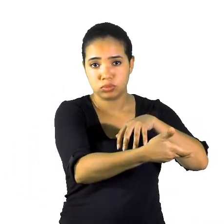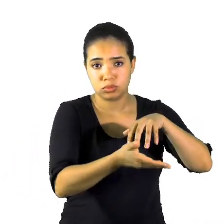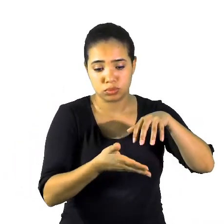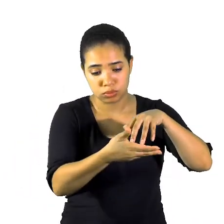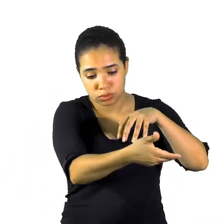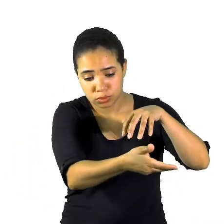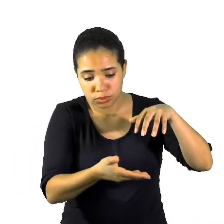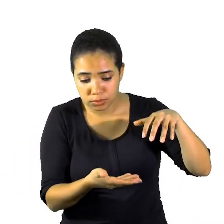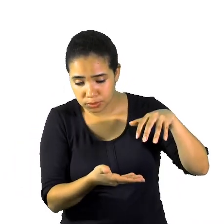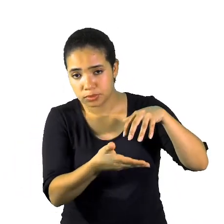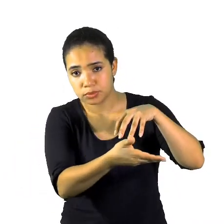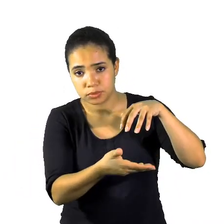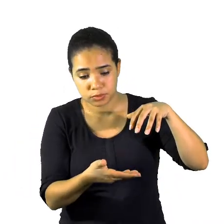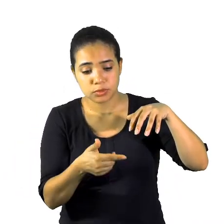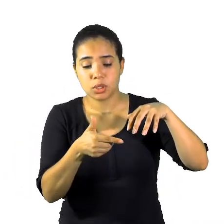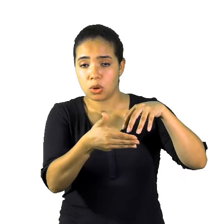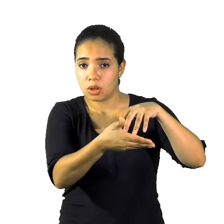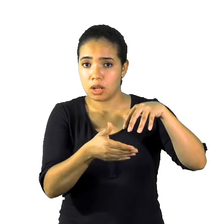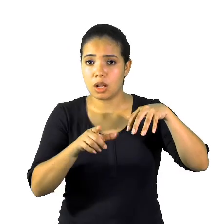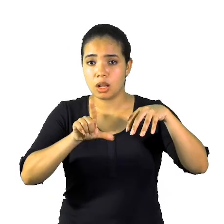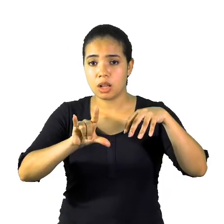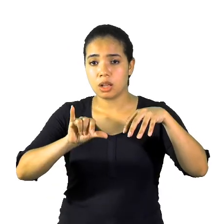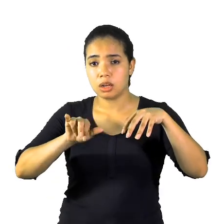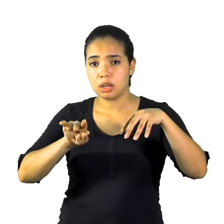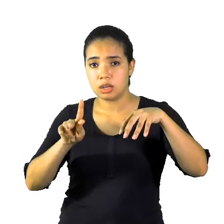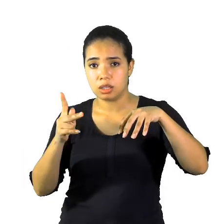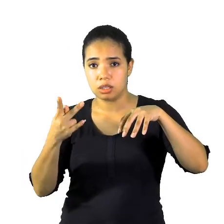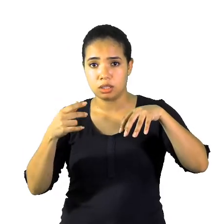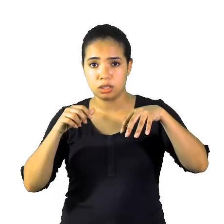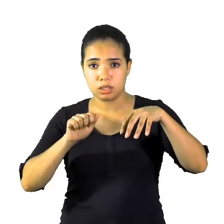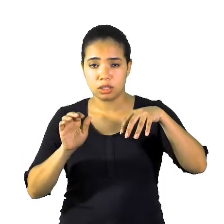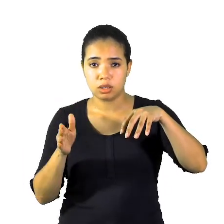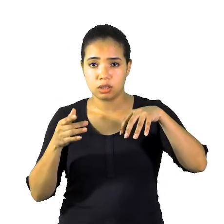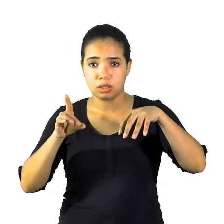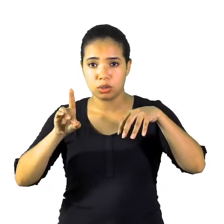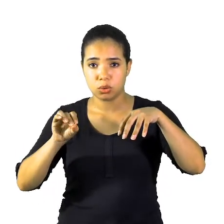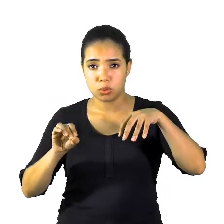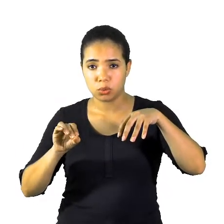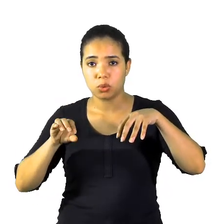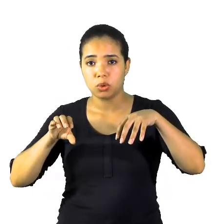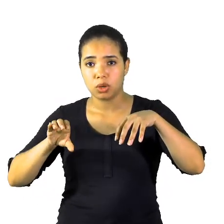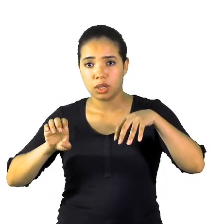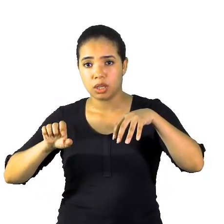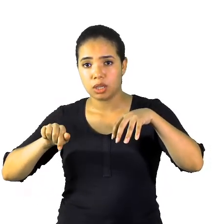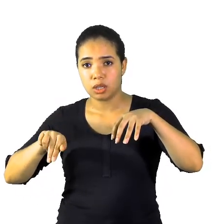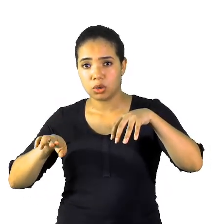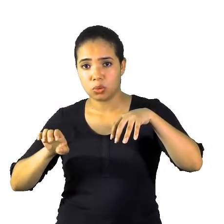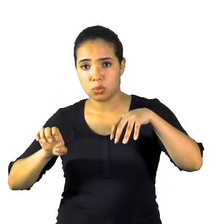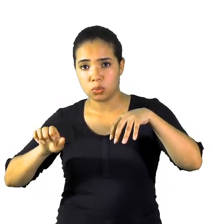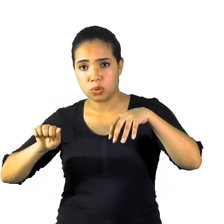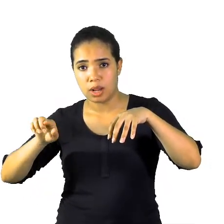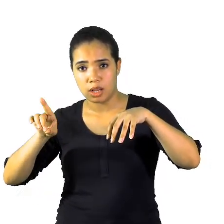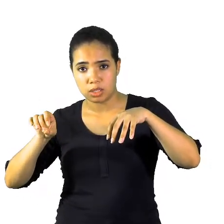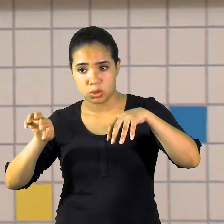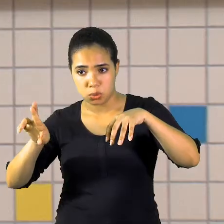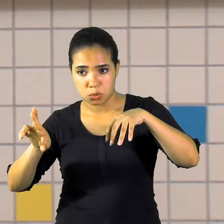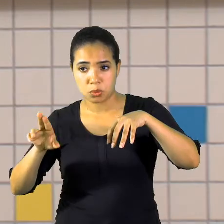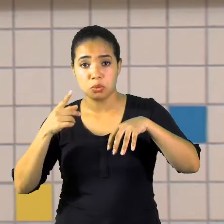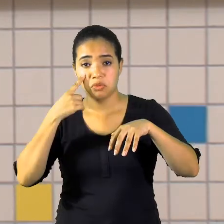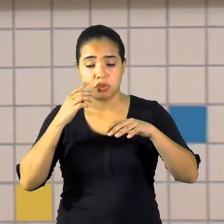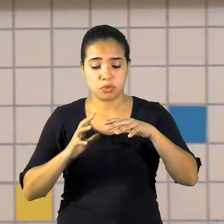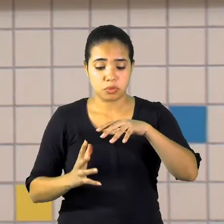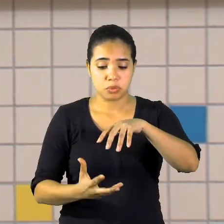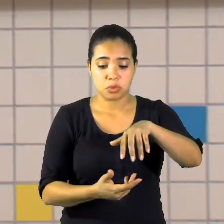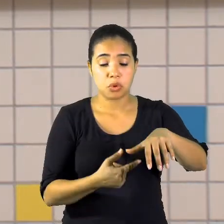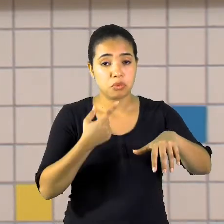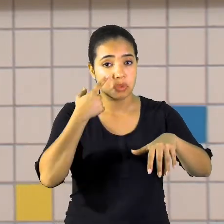tá? A partir da linha do Equador eu tenho a latitude e a partir do meridiano de Greenwich eu vou ter a longitude. Vamos olhar aqui